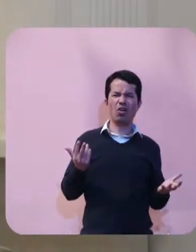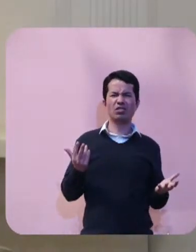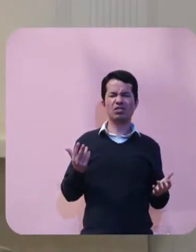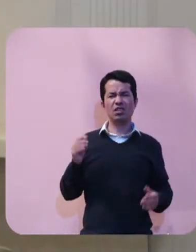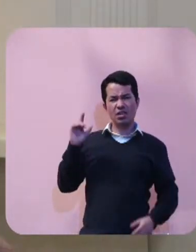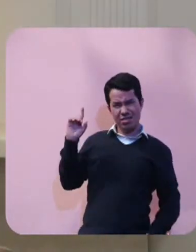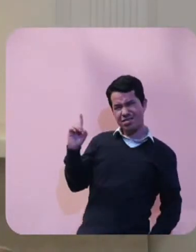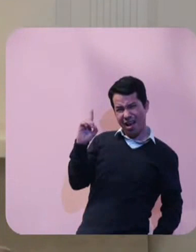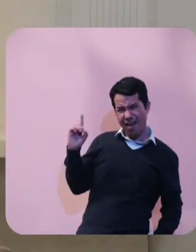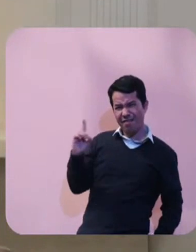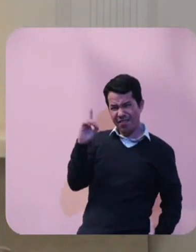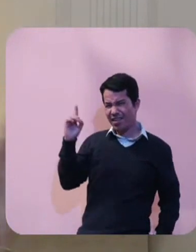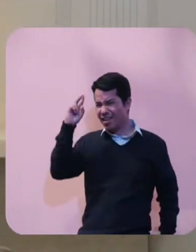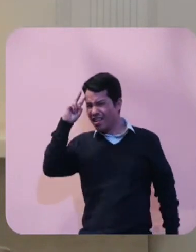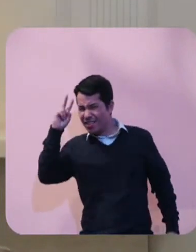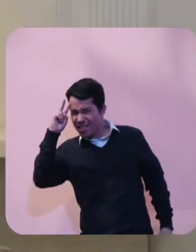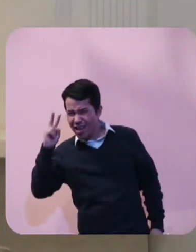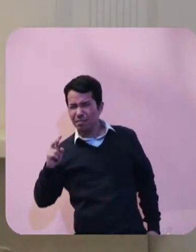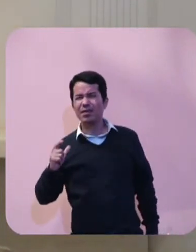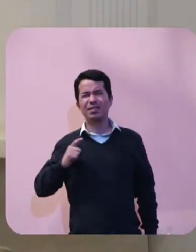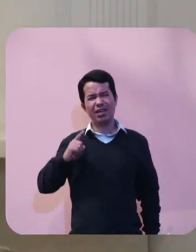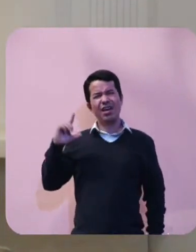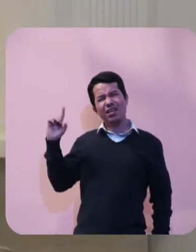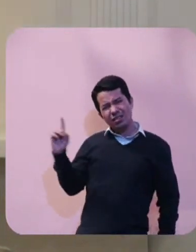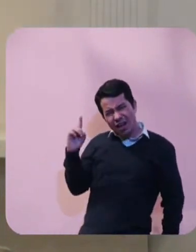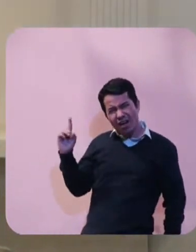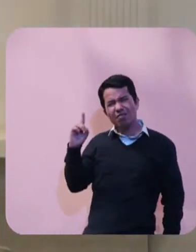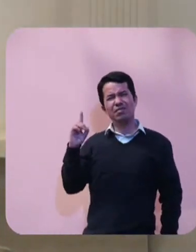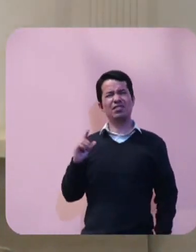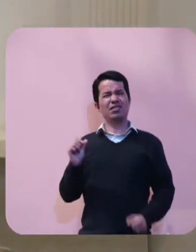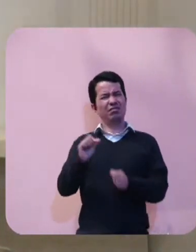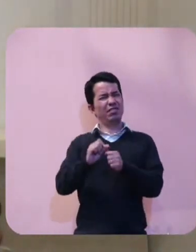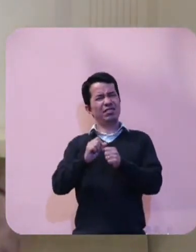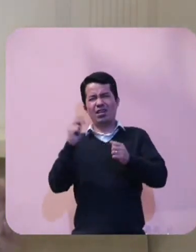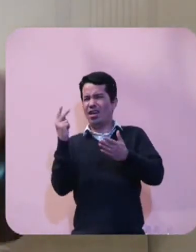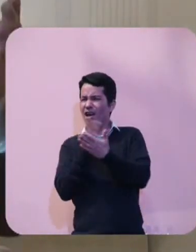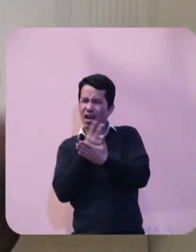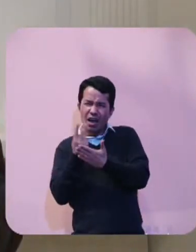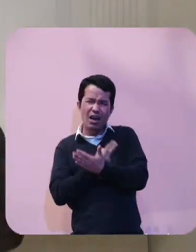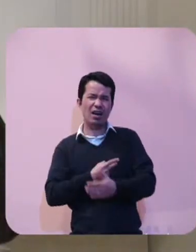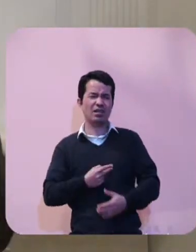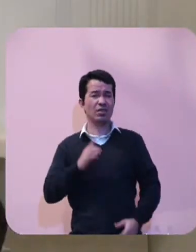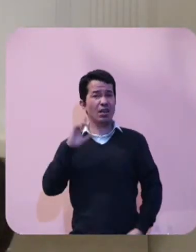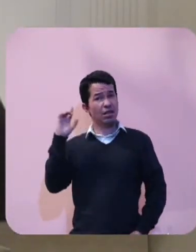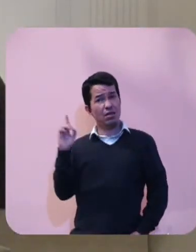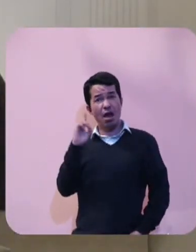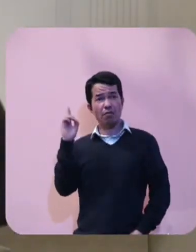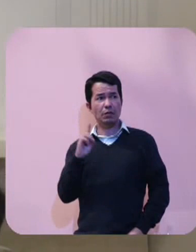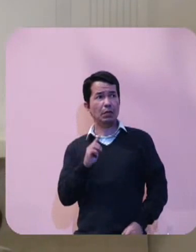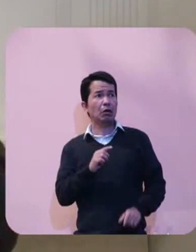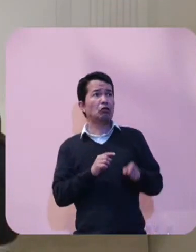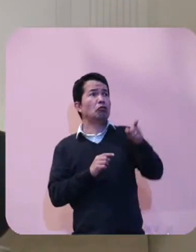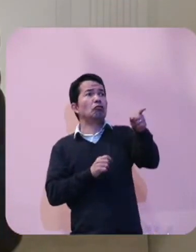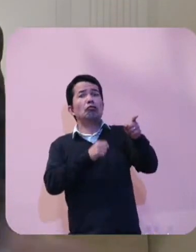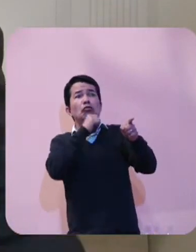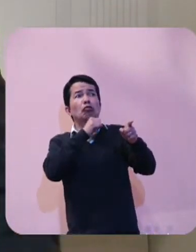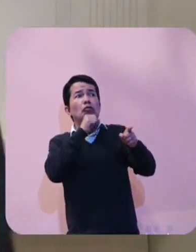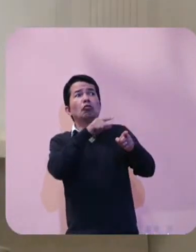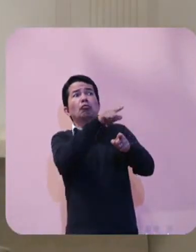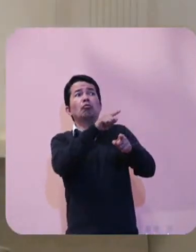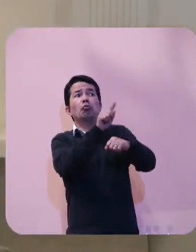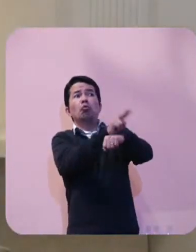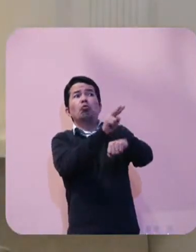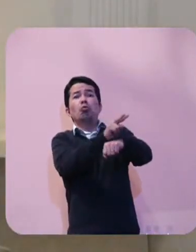seu sogro, para o vovô dele. Mas, sabe, quem precisava tratar o coração de Absalão era Davi,